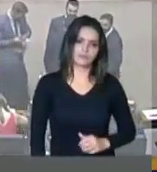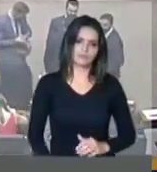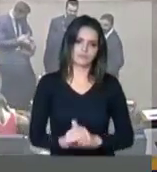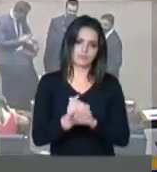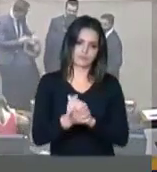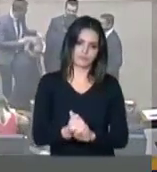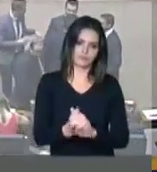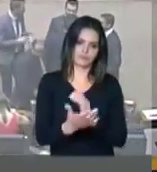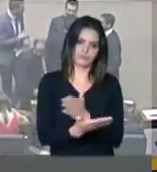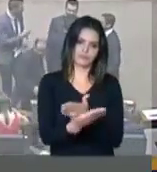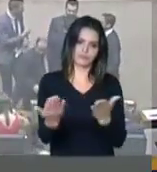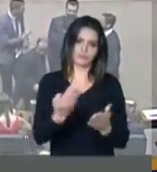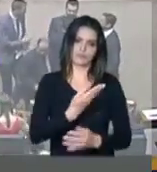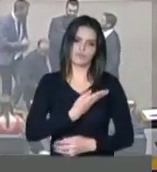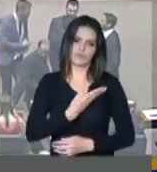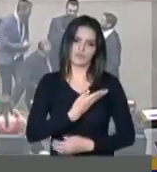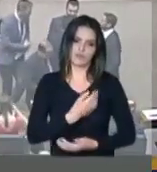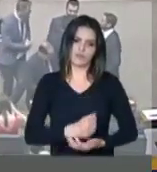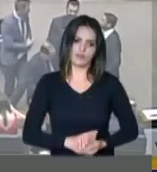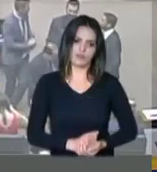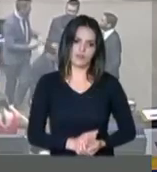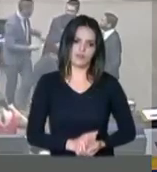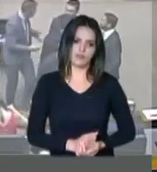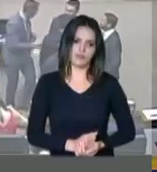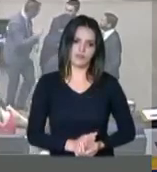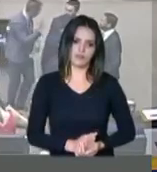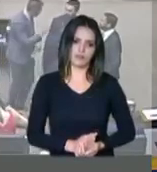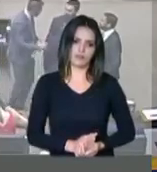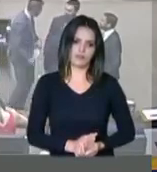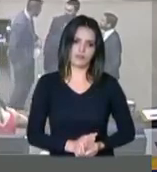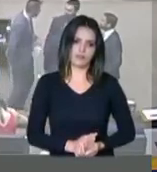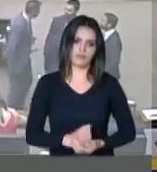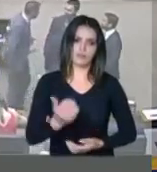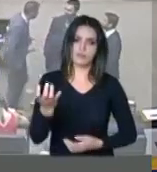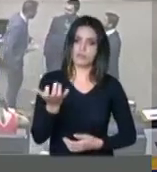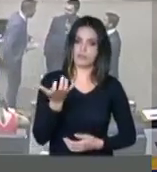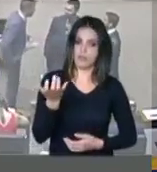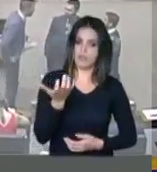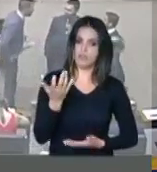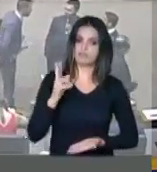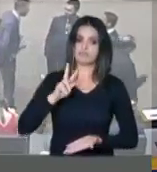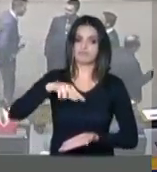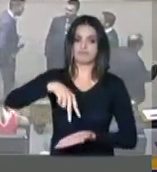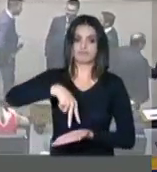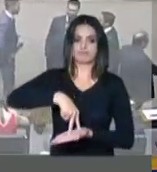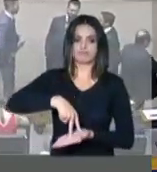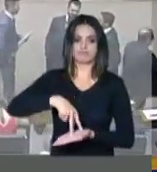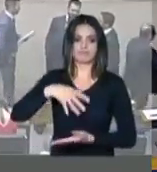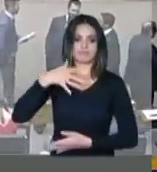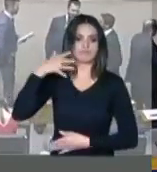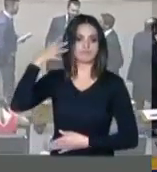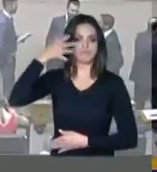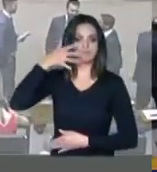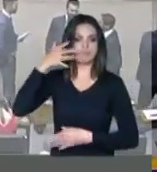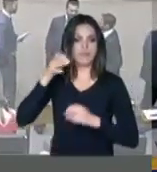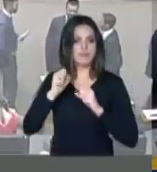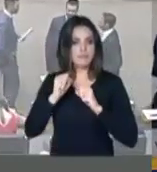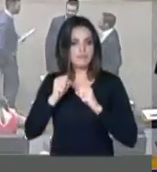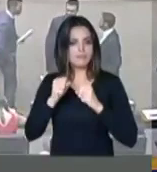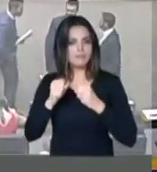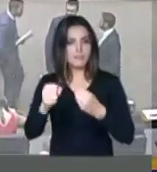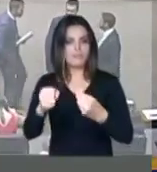colegas. Senhoras e senhores parlamentares, eu gostaria de poder subir essa tribuna para